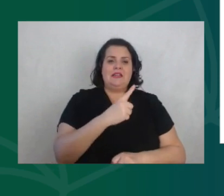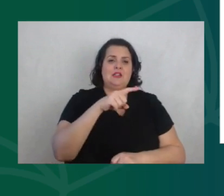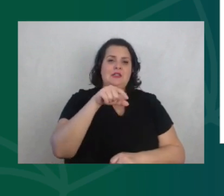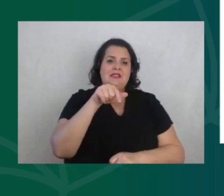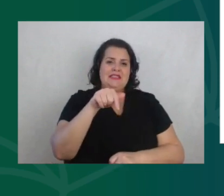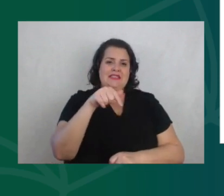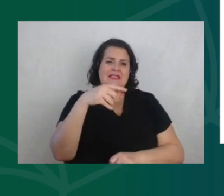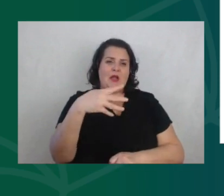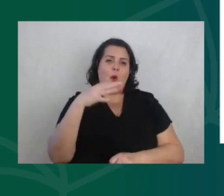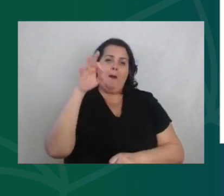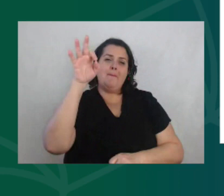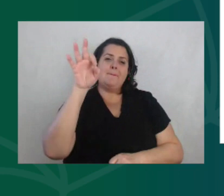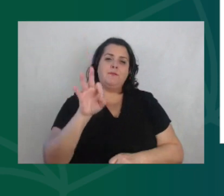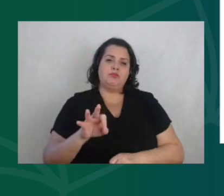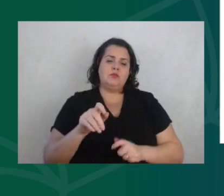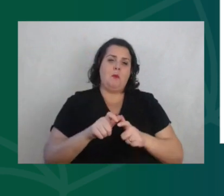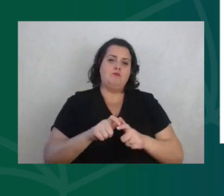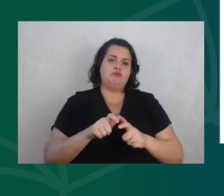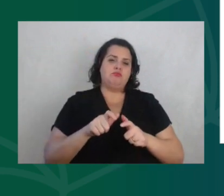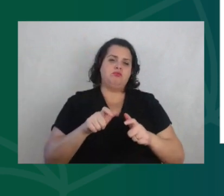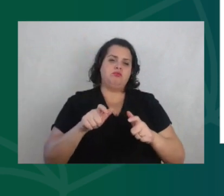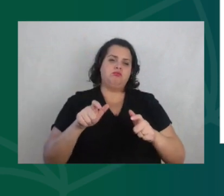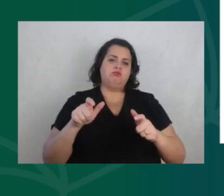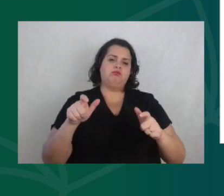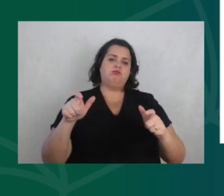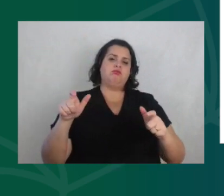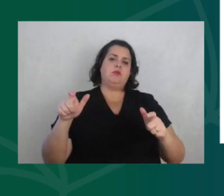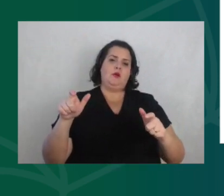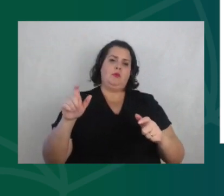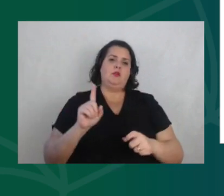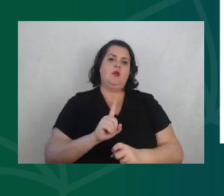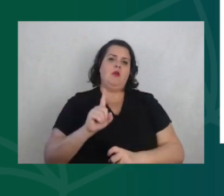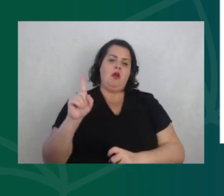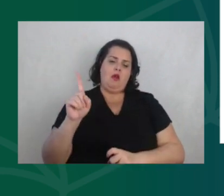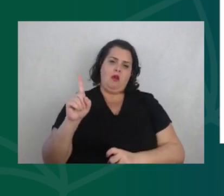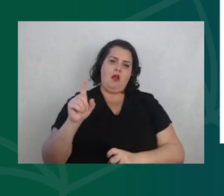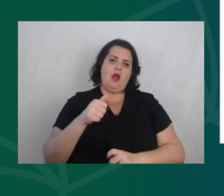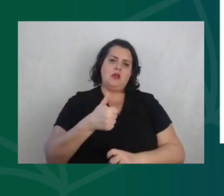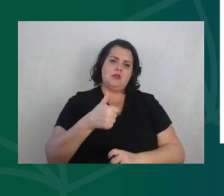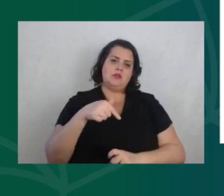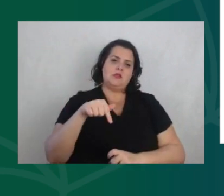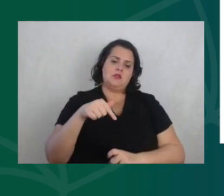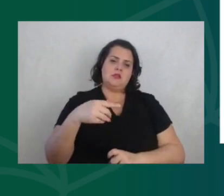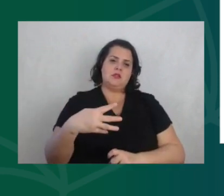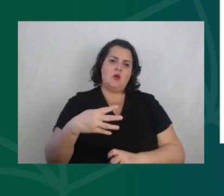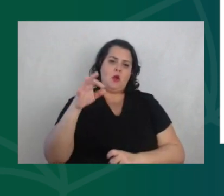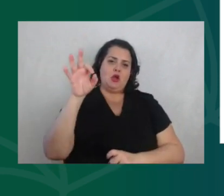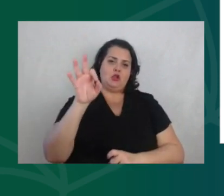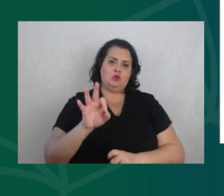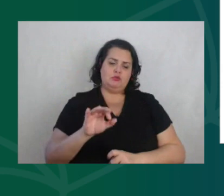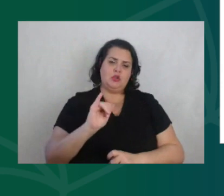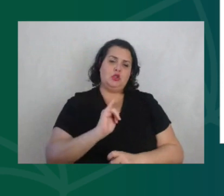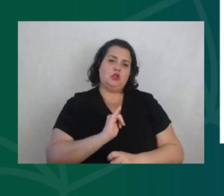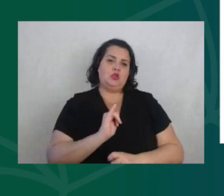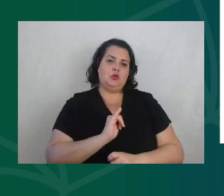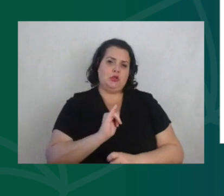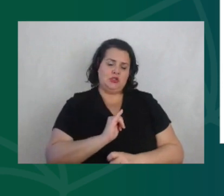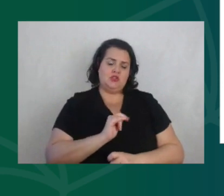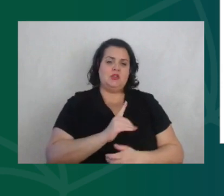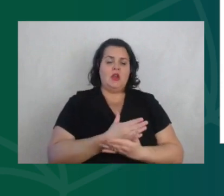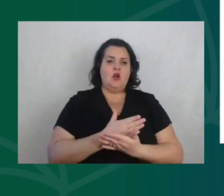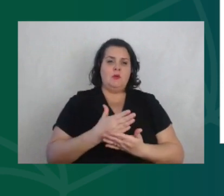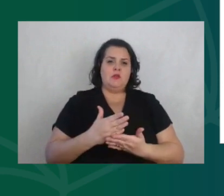174%. Então, realmente, é muito importante o que tem acontecido, principalmente na região centro-oeste, mais para o